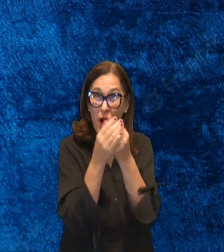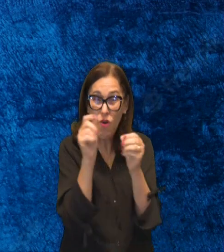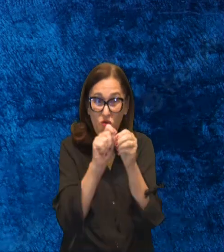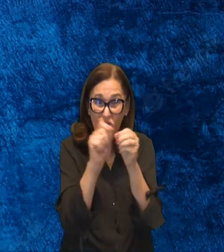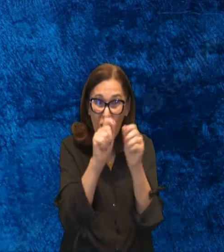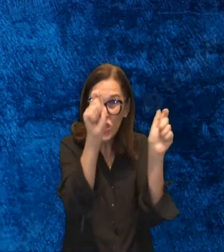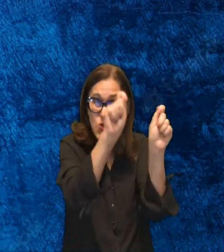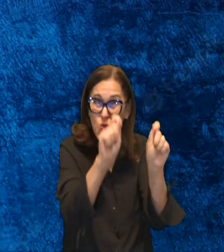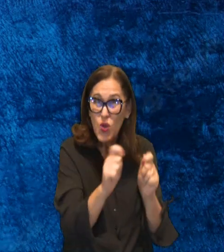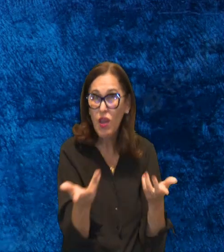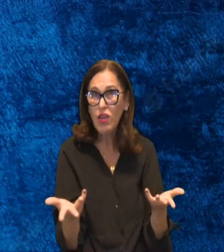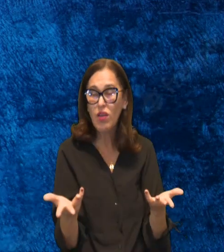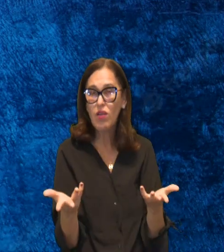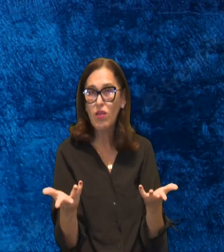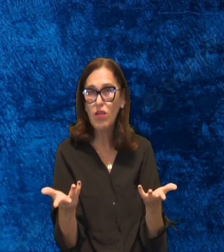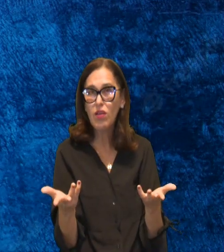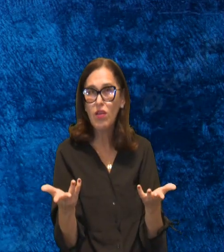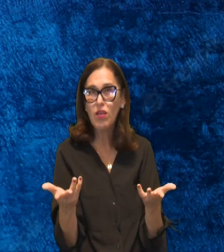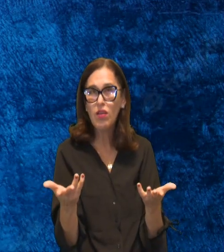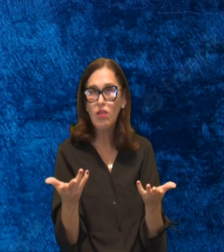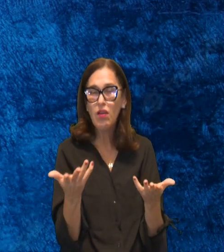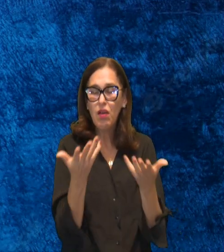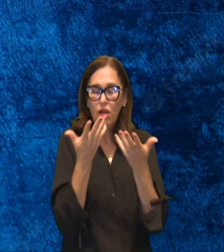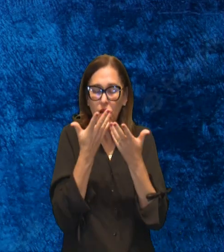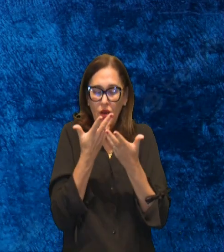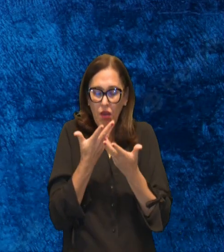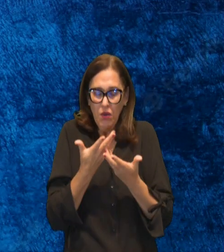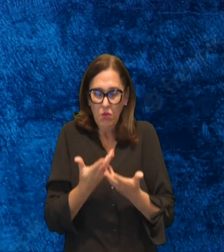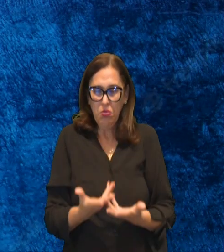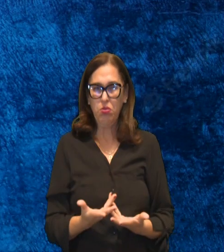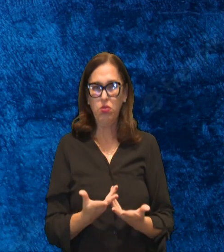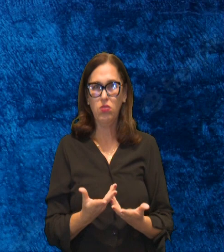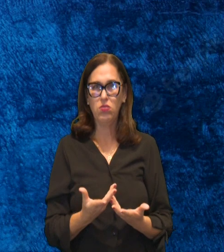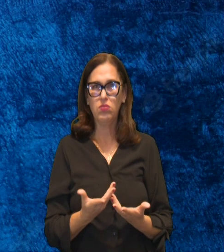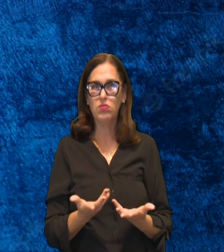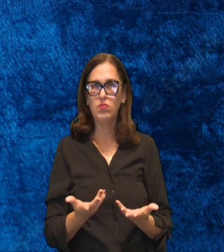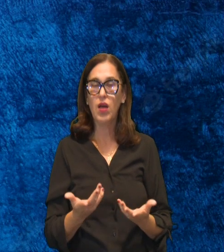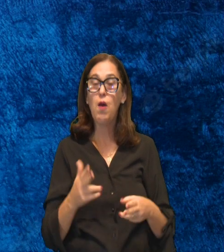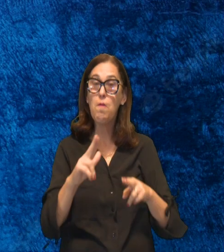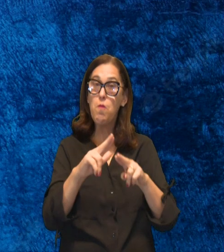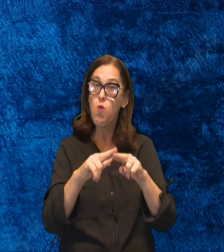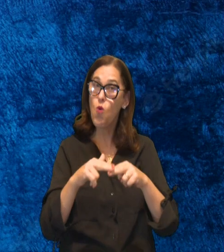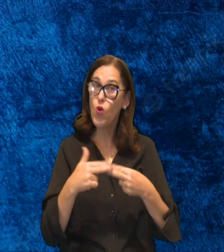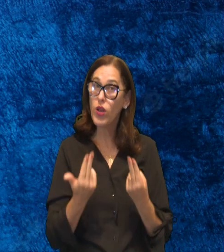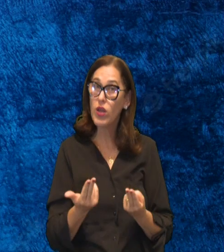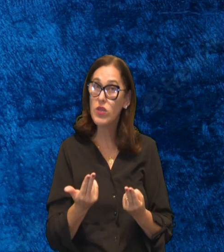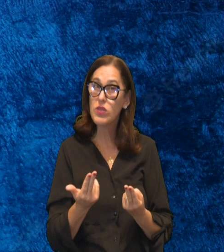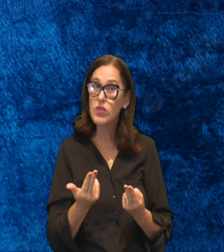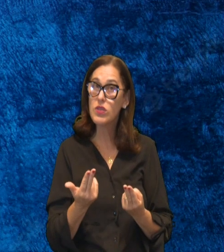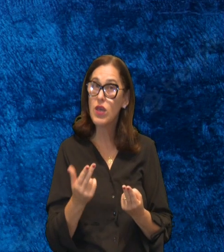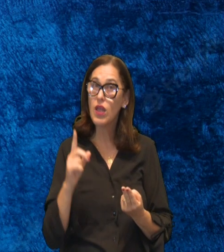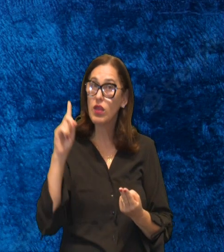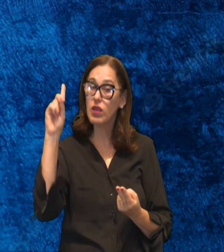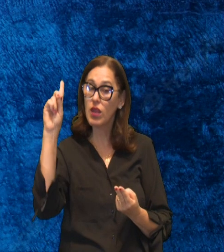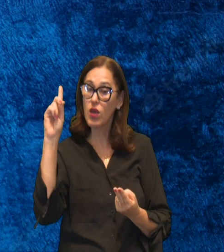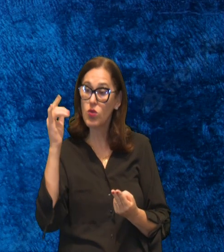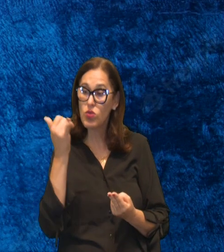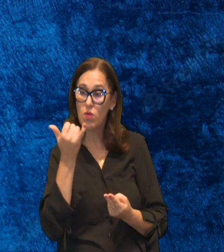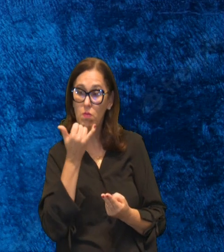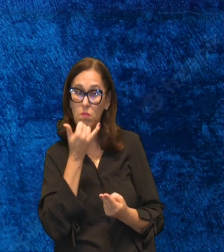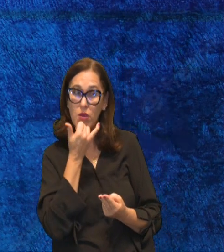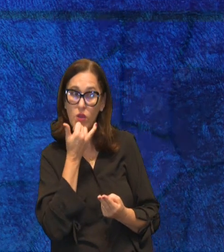isso, a gente se abate e o homem se avilta. Portanto, não lhes perdoarás.